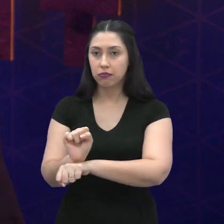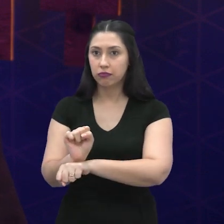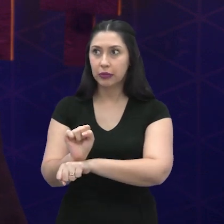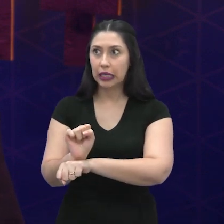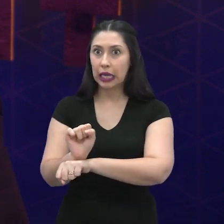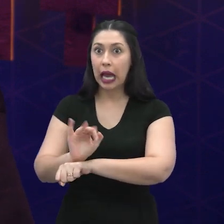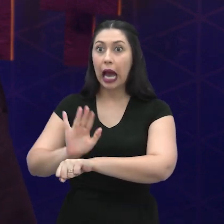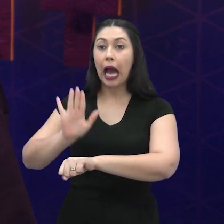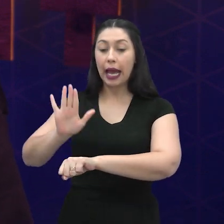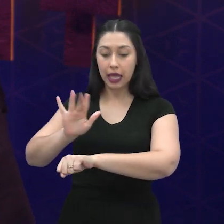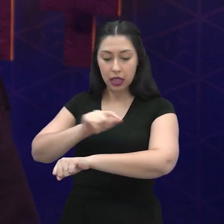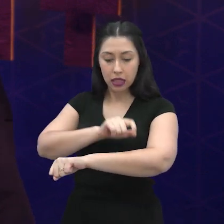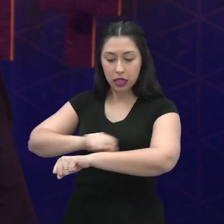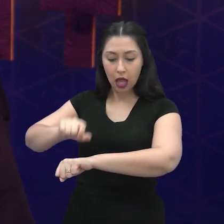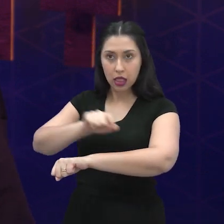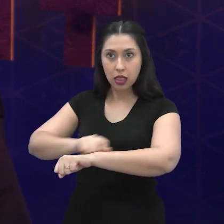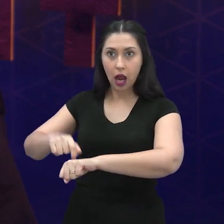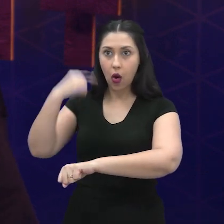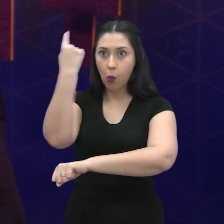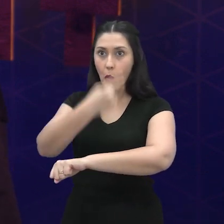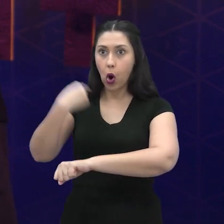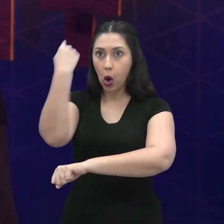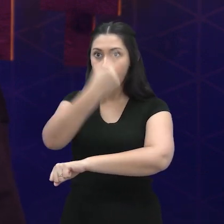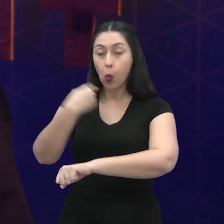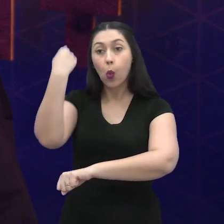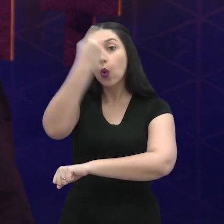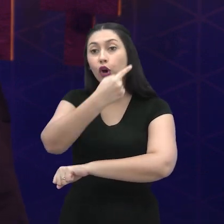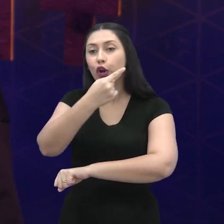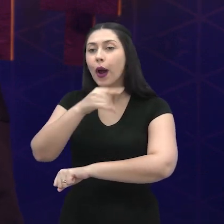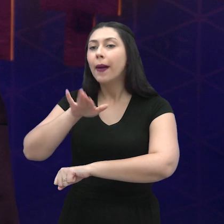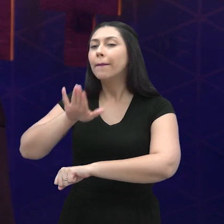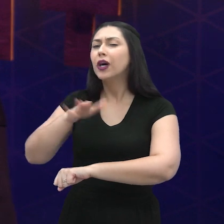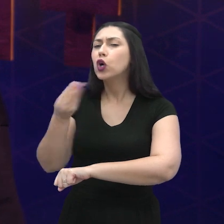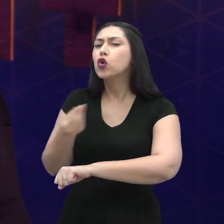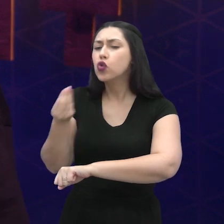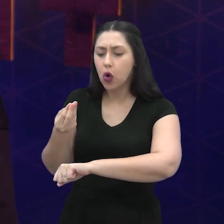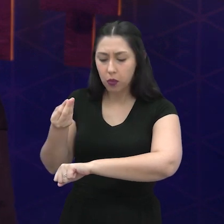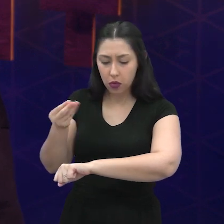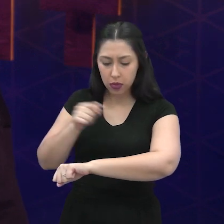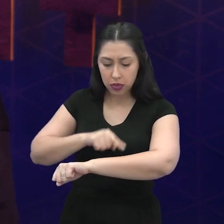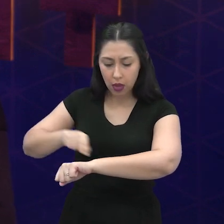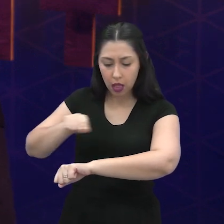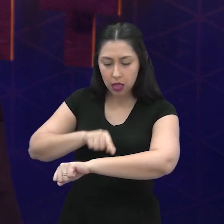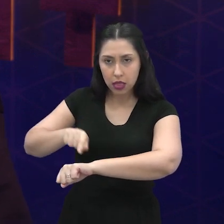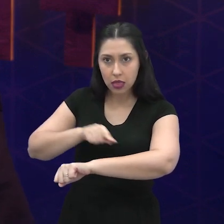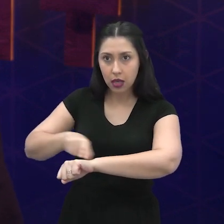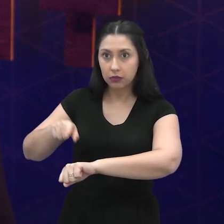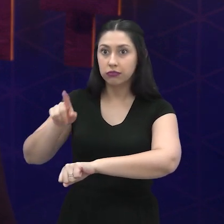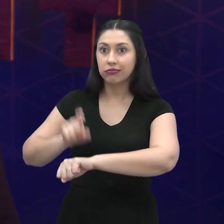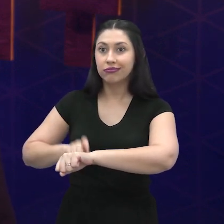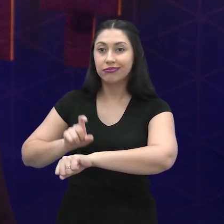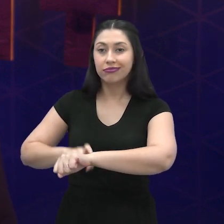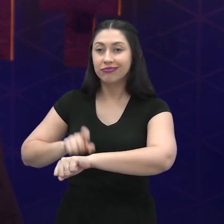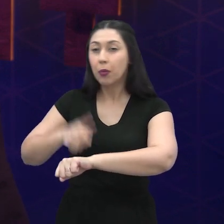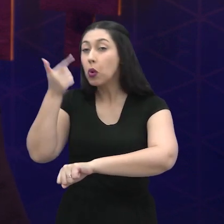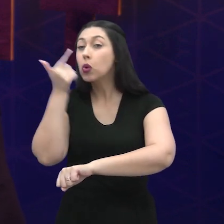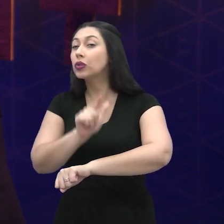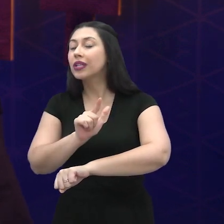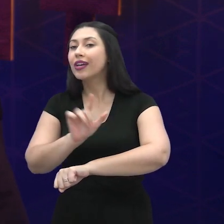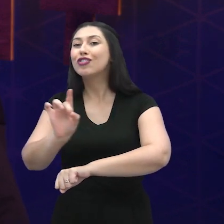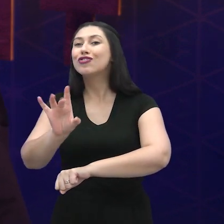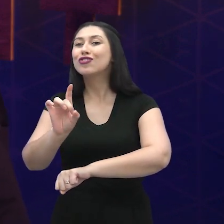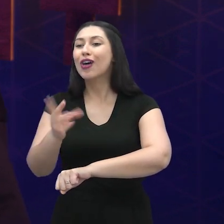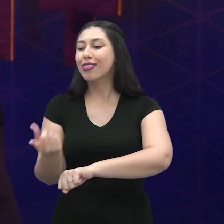e, na verdade, quem pode envelhecer para controlar o mundo, né, que já está escasso de recursos,